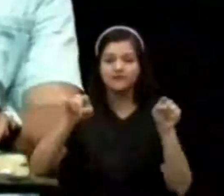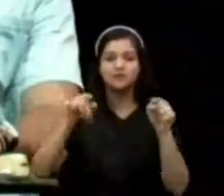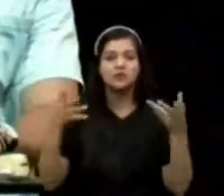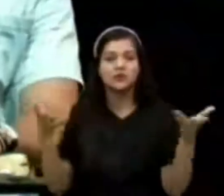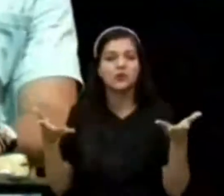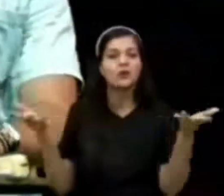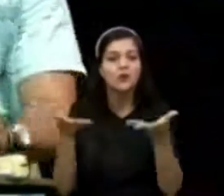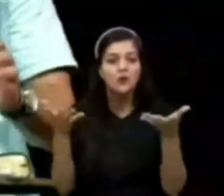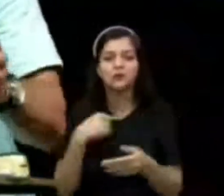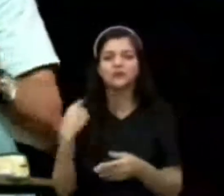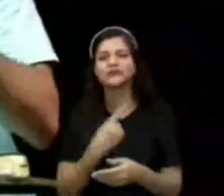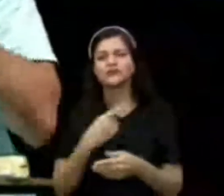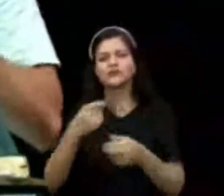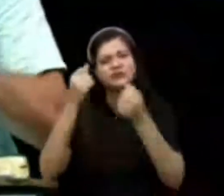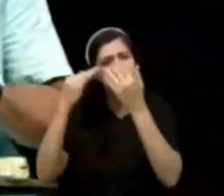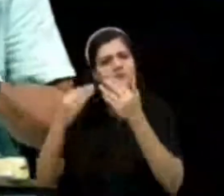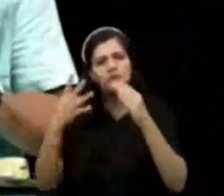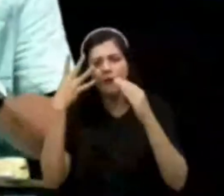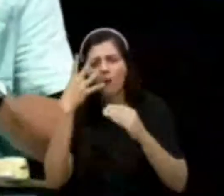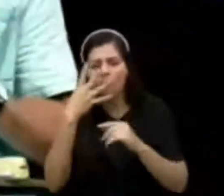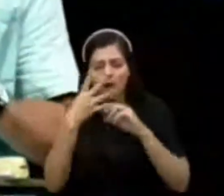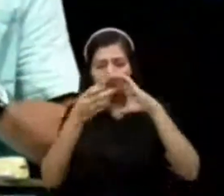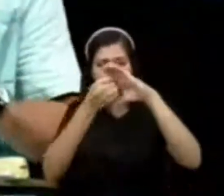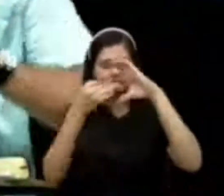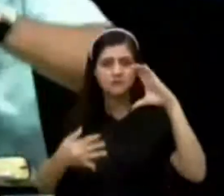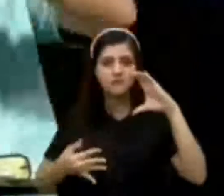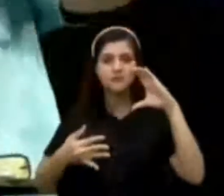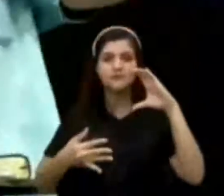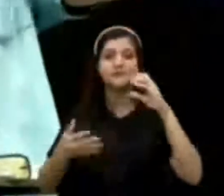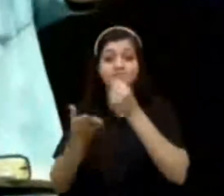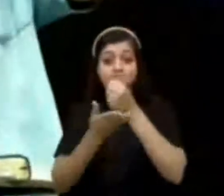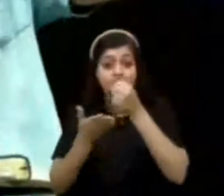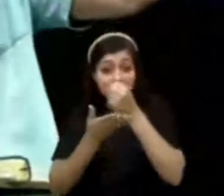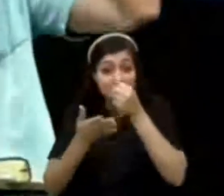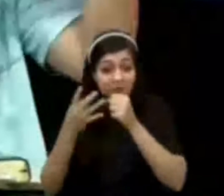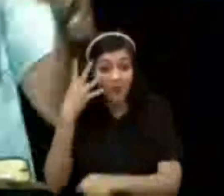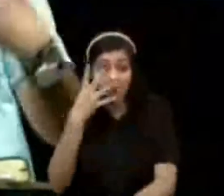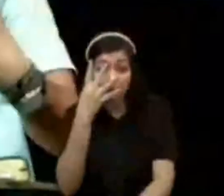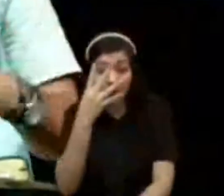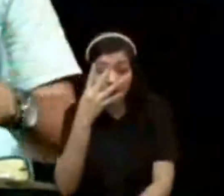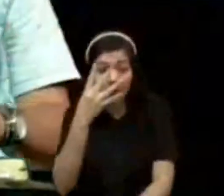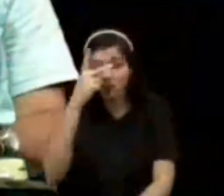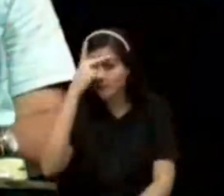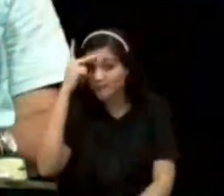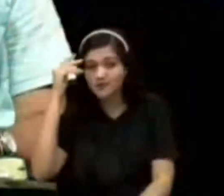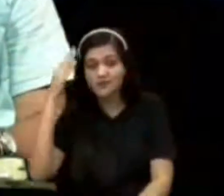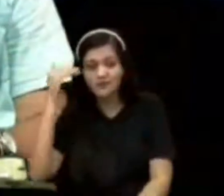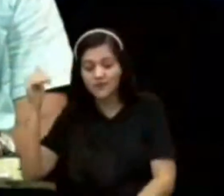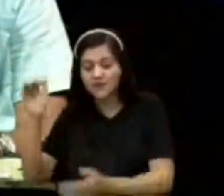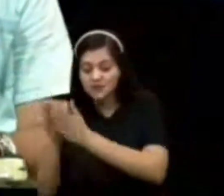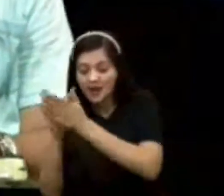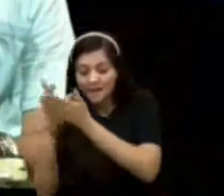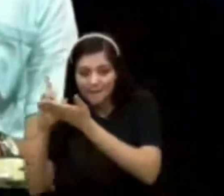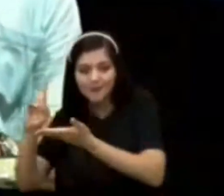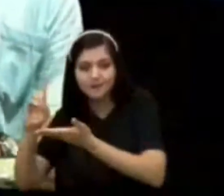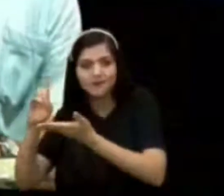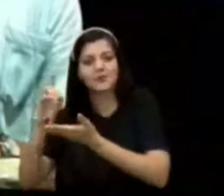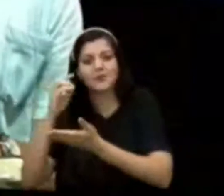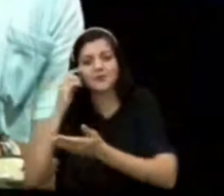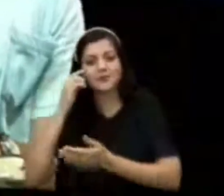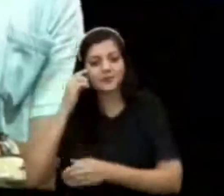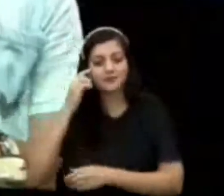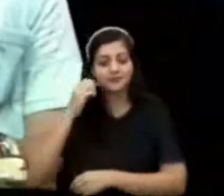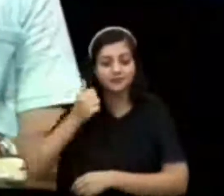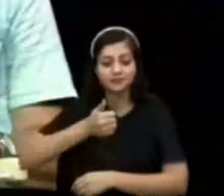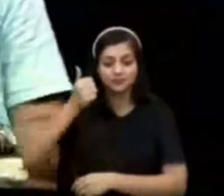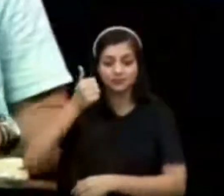dessas quatro coisas, e nós vamos basear em quatro personagens bíblicos que nos vão ajudar a contar essa história.